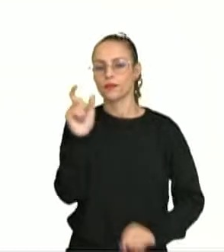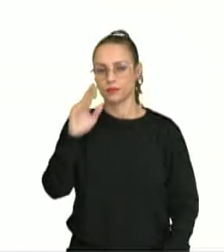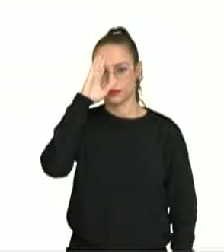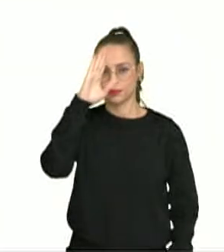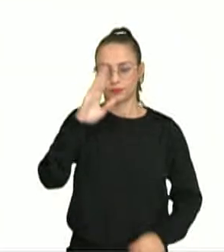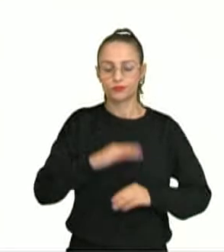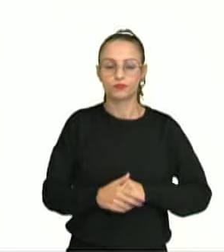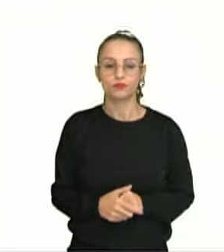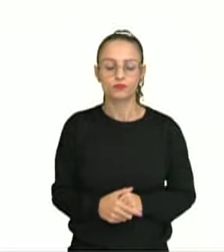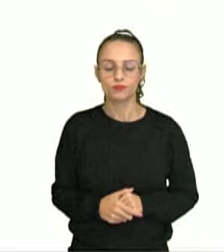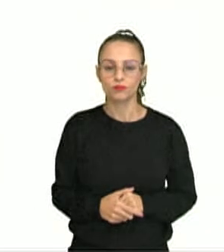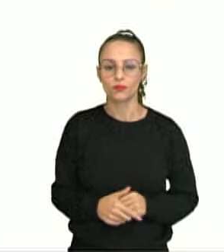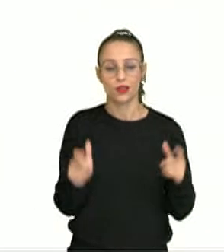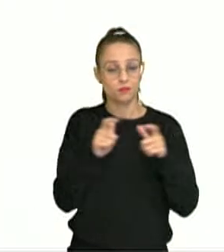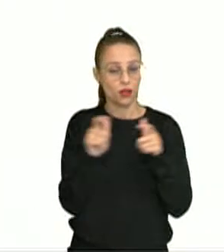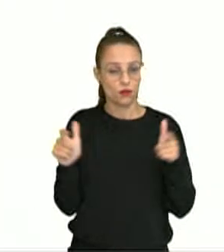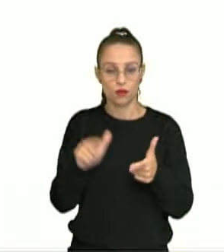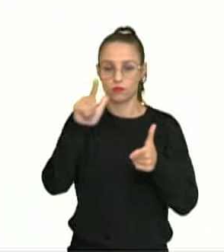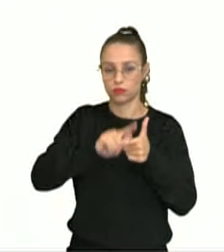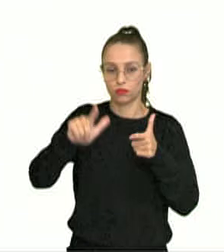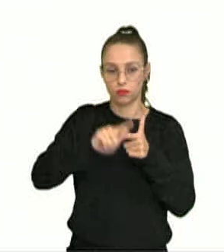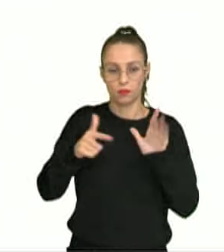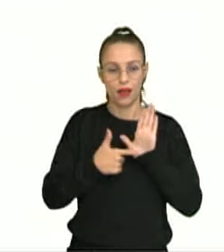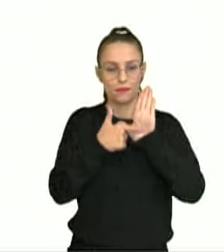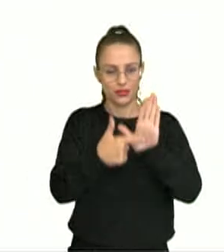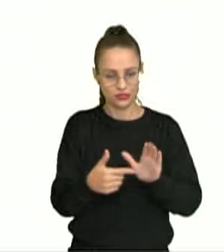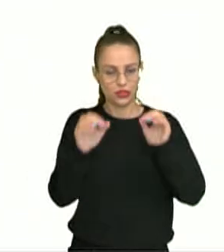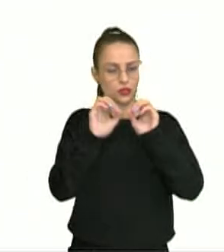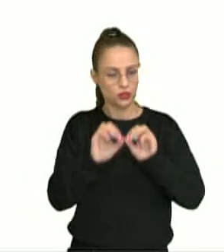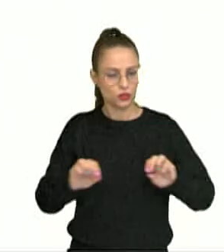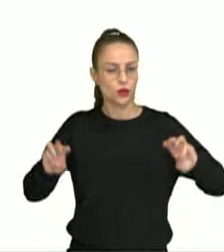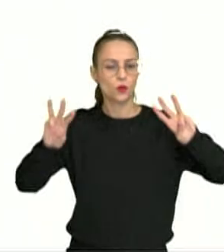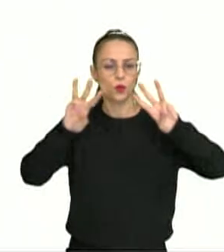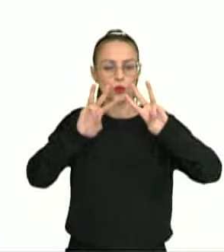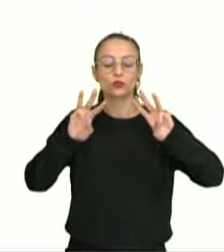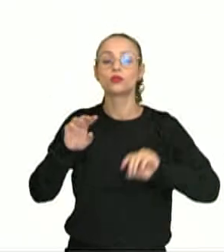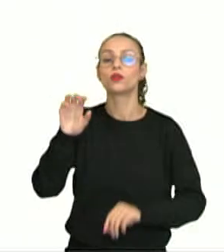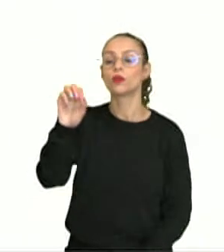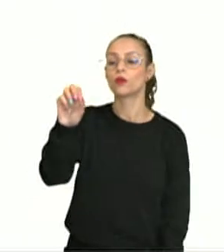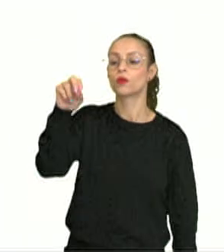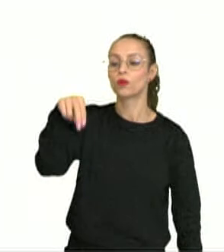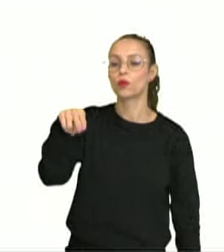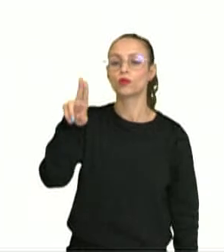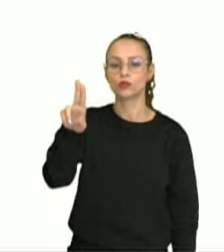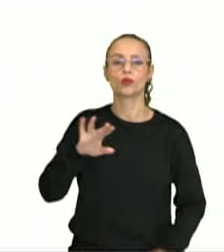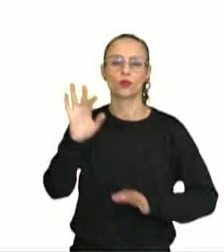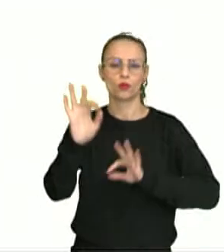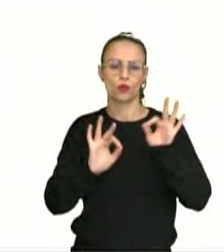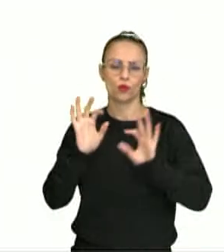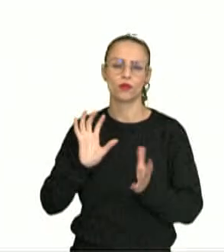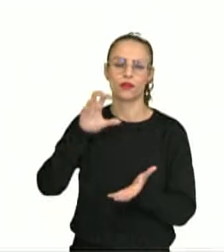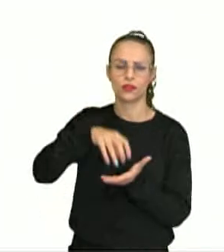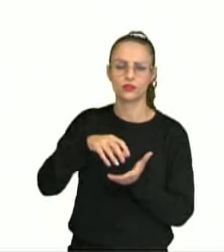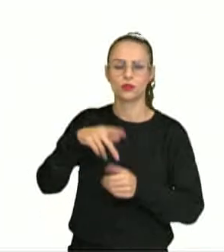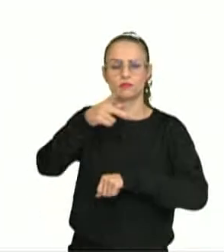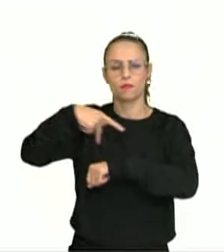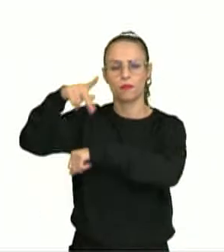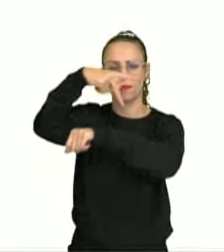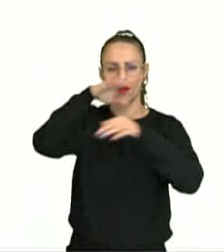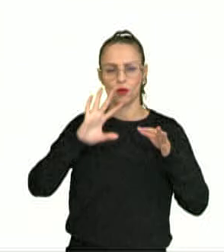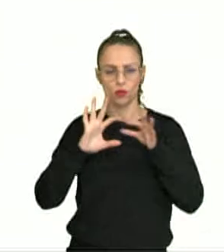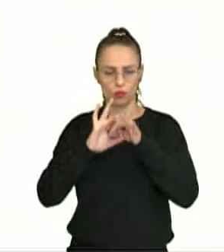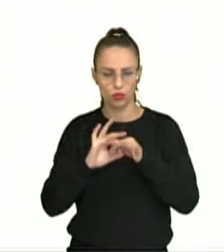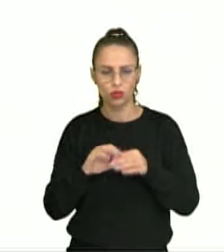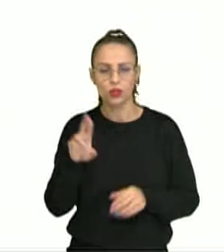Um dos maiores problemas apresentados pela ONU, o que é a ONU? Organização das Nações Unidas. Eu posso usar a